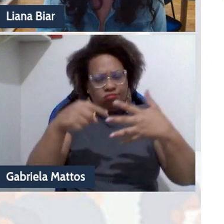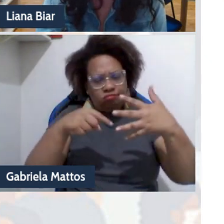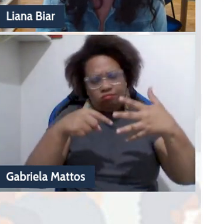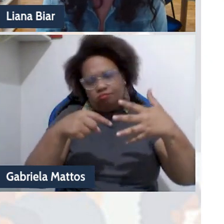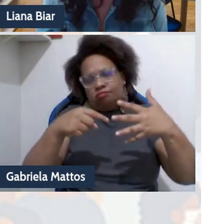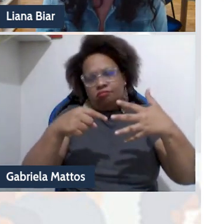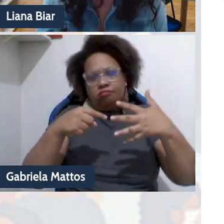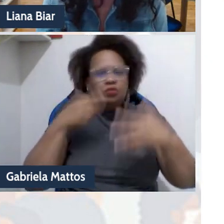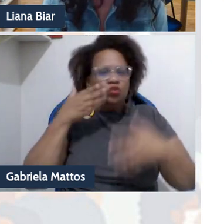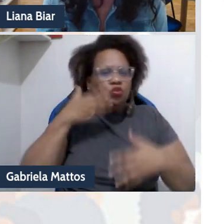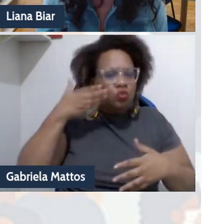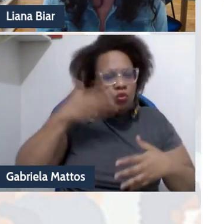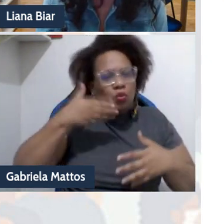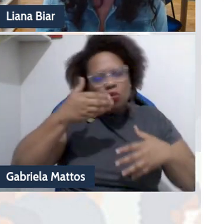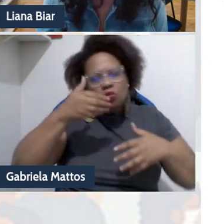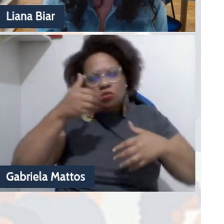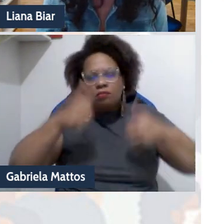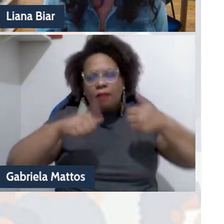discurso.